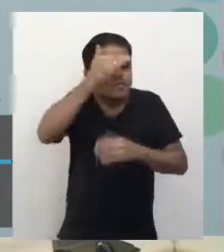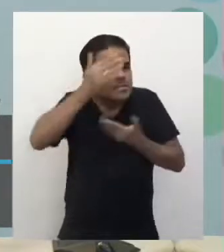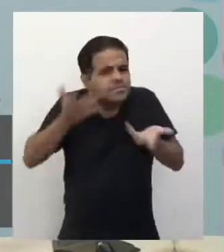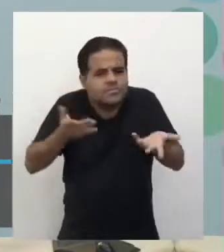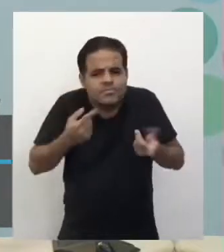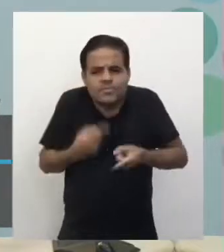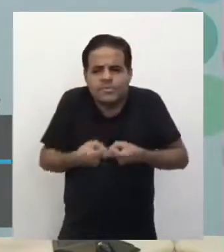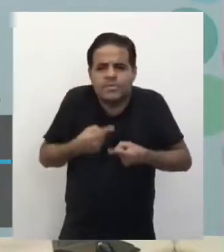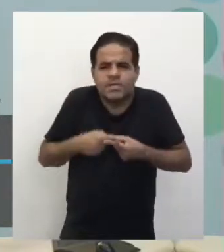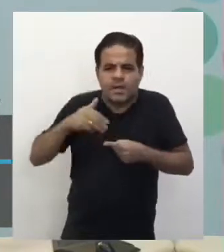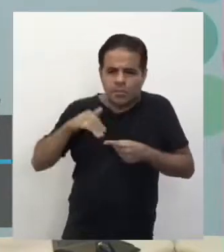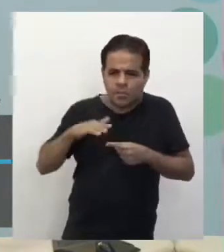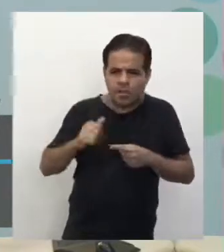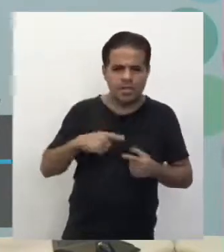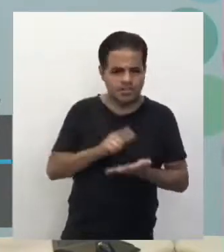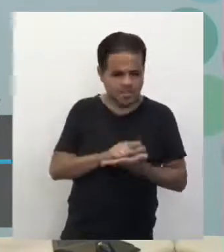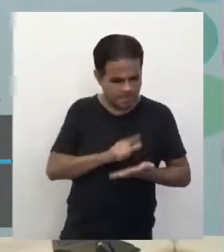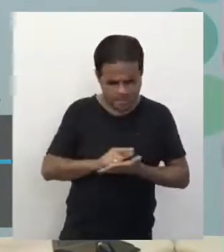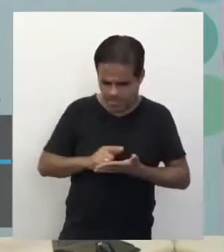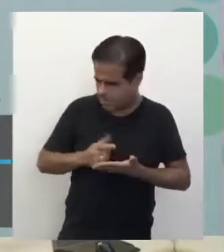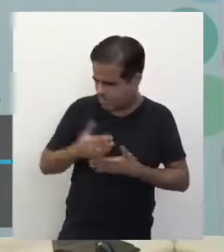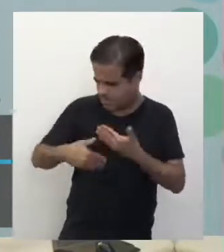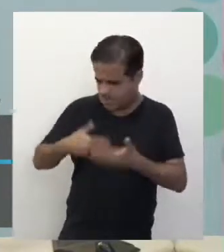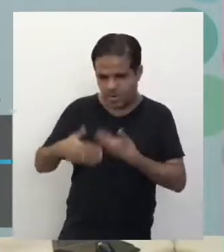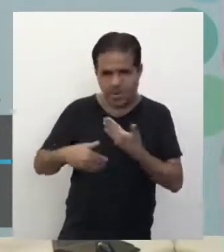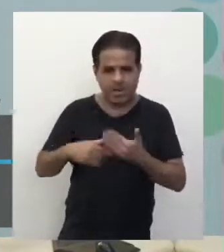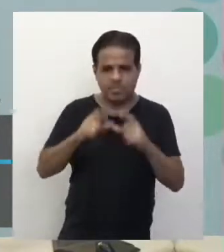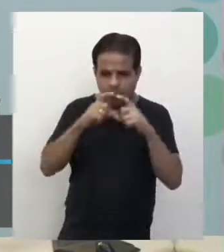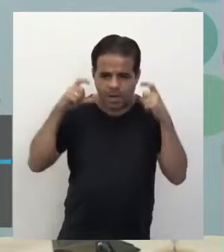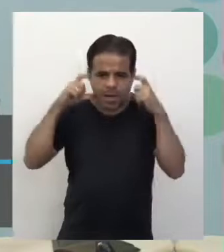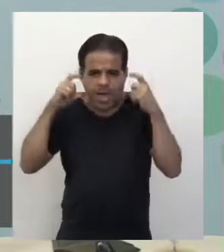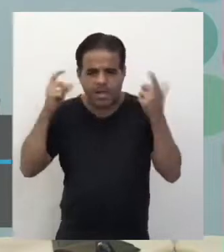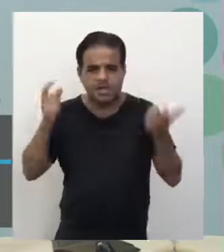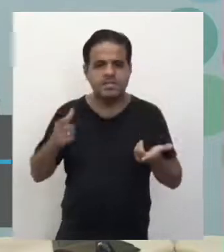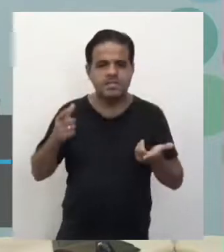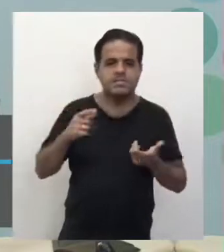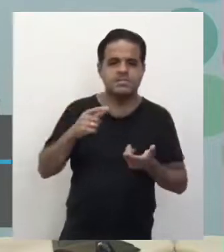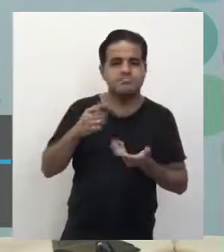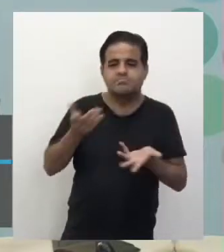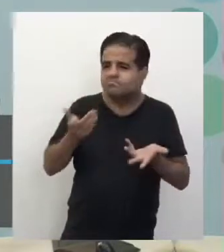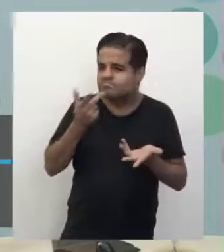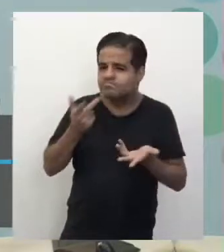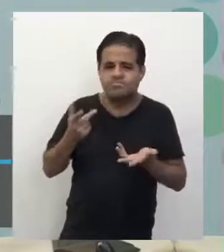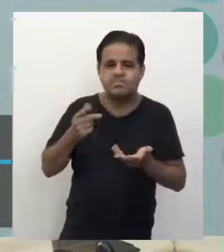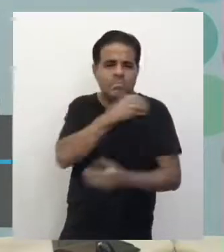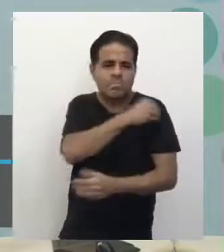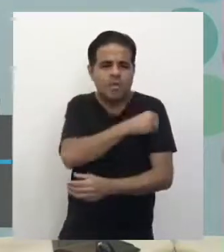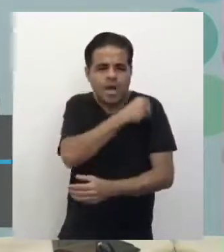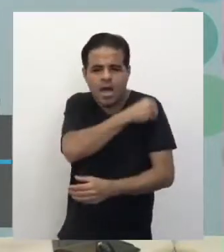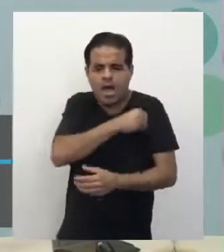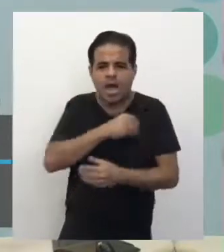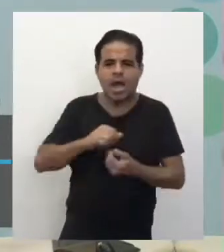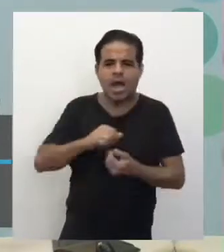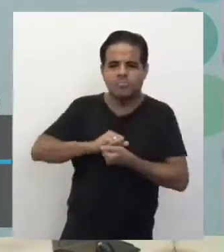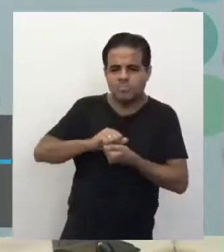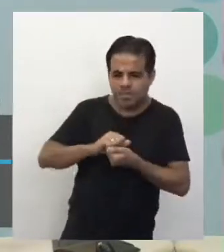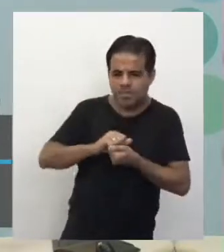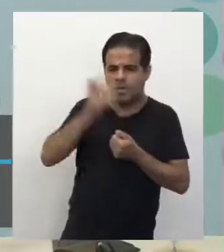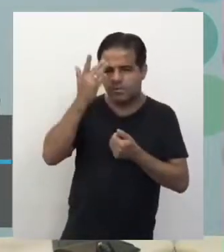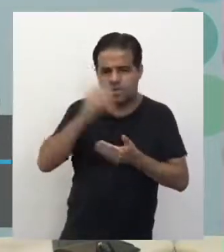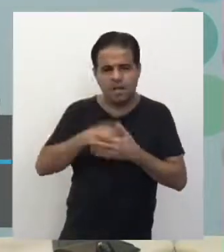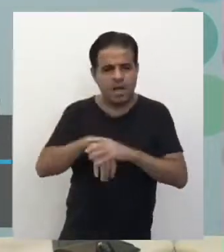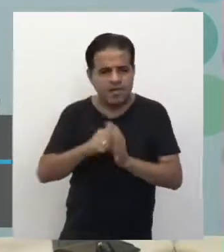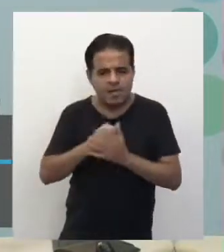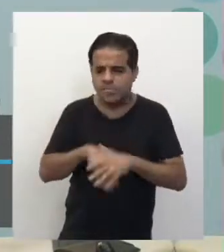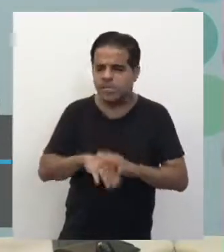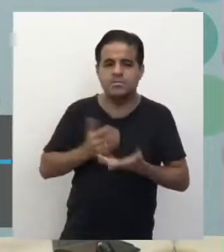por que será que a Mona Lisa tá com um monte de papel higiênico, né? Tá com a máscara, aquilo ali provavelmente é um álcool em gel ou um sabão, né, para você higienizar as